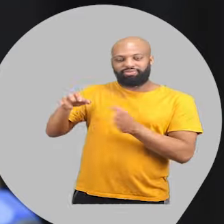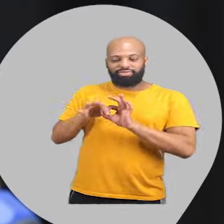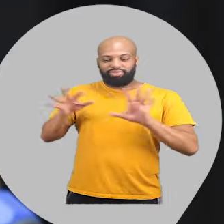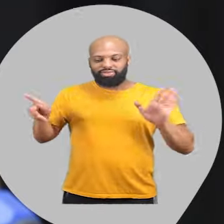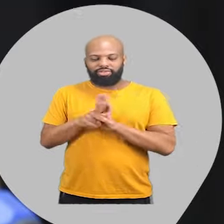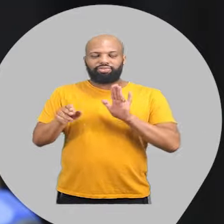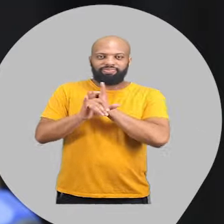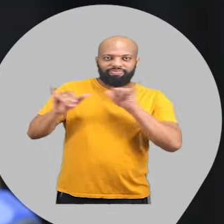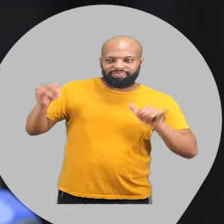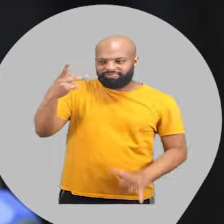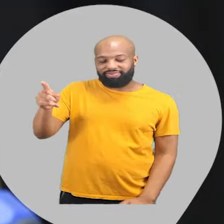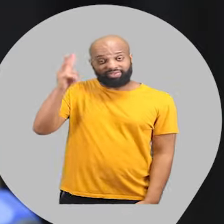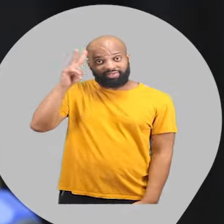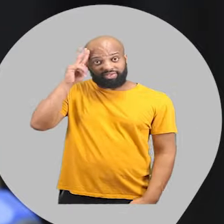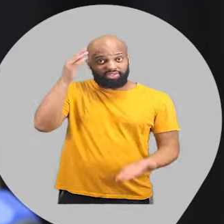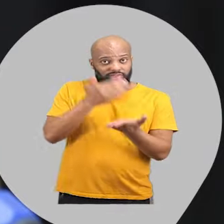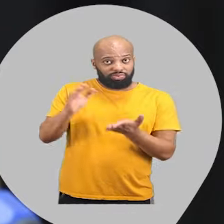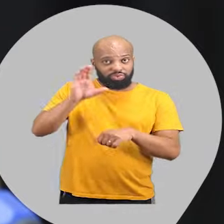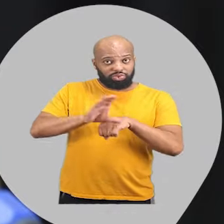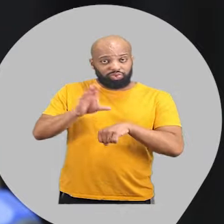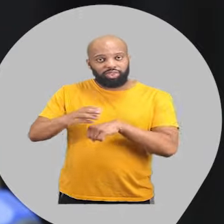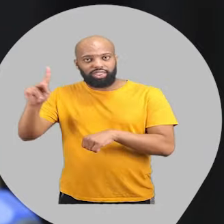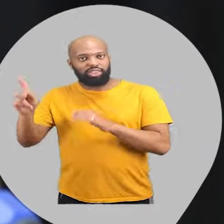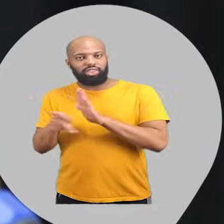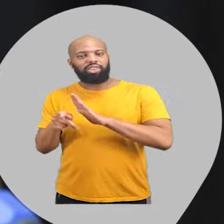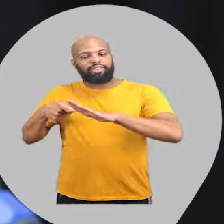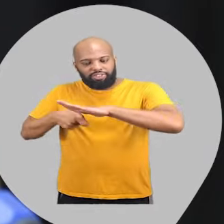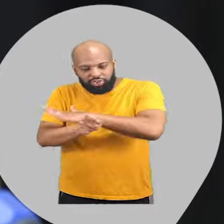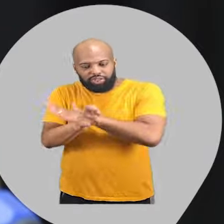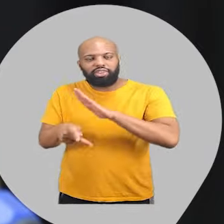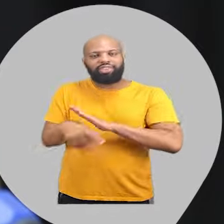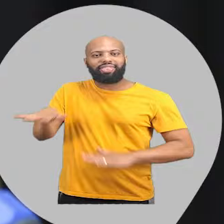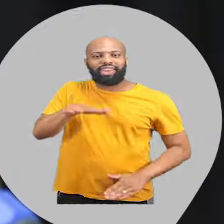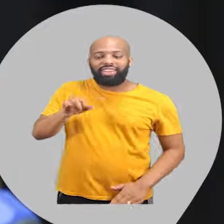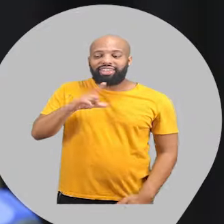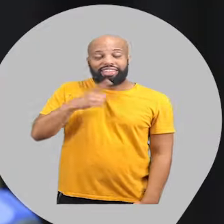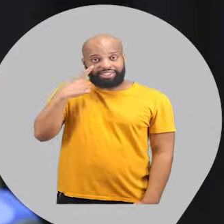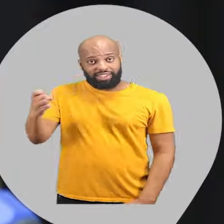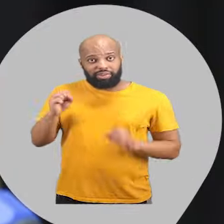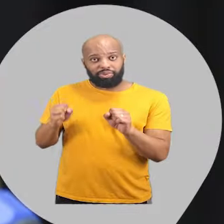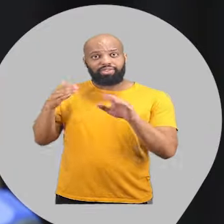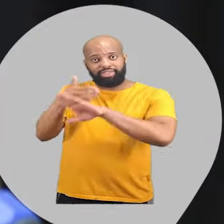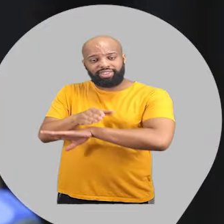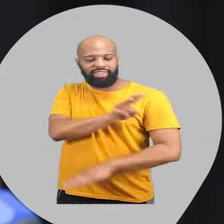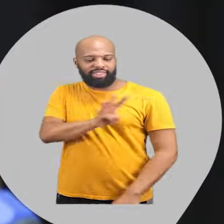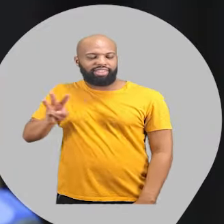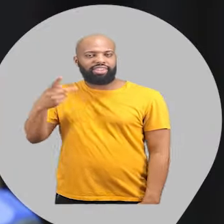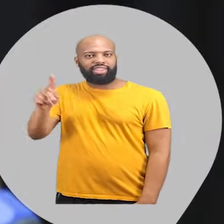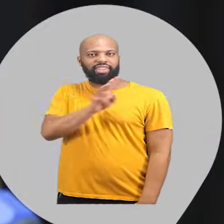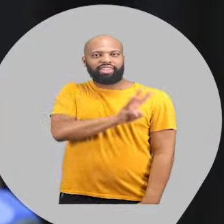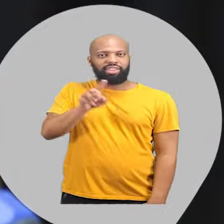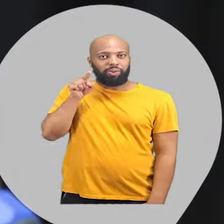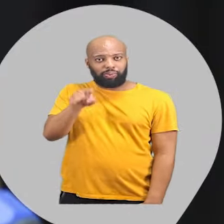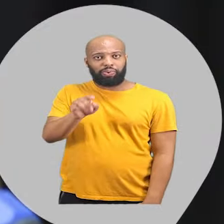aqui então segunda-feira começa o curso dela de investimentos nessa área então quem tiver interesse pode superar lá o site